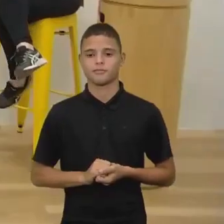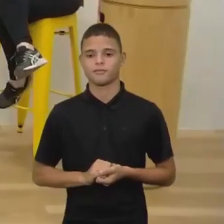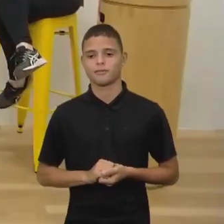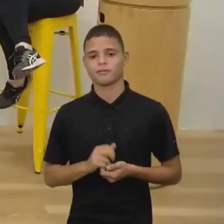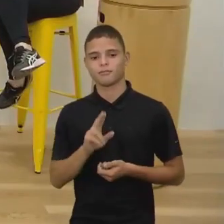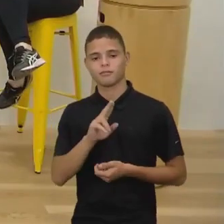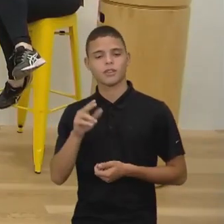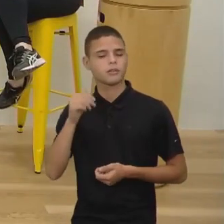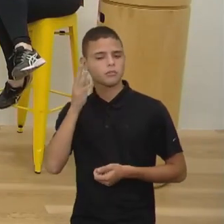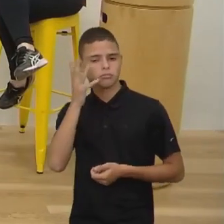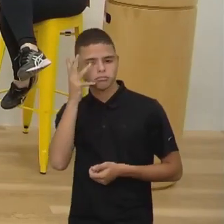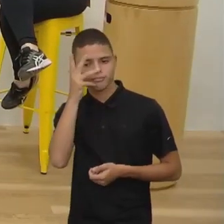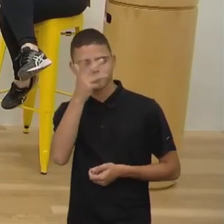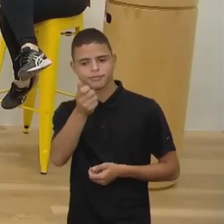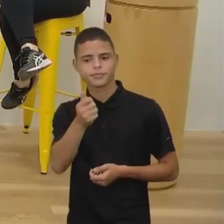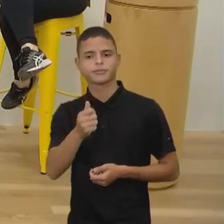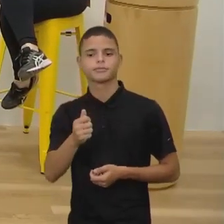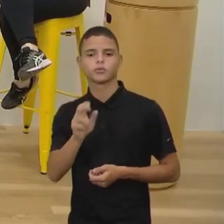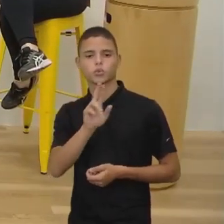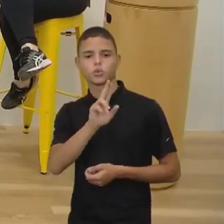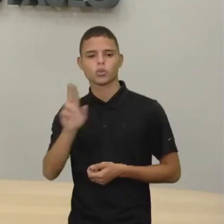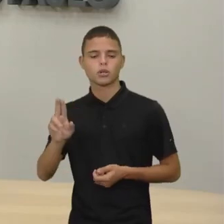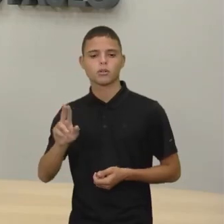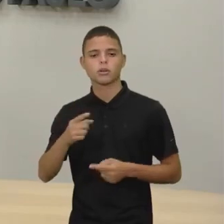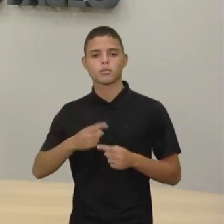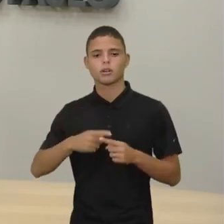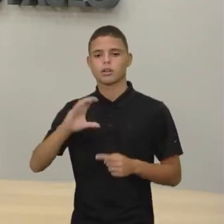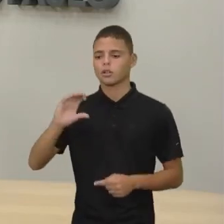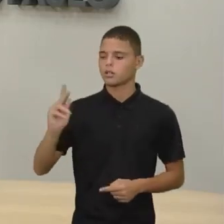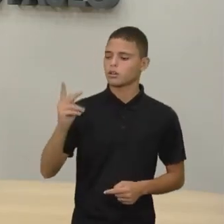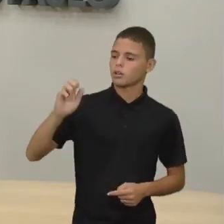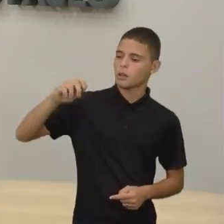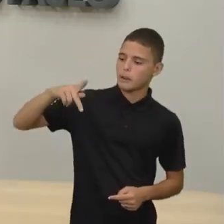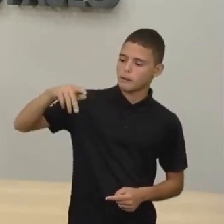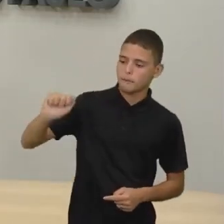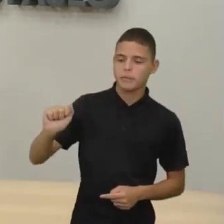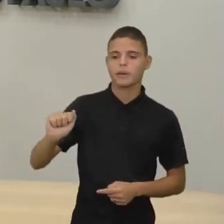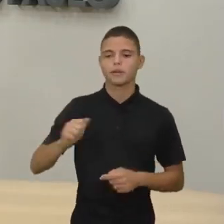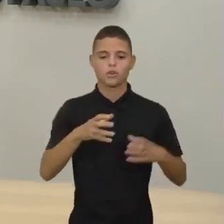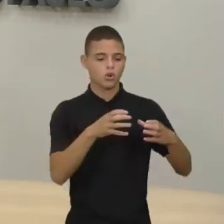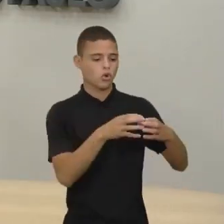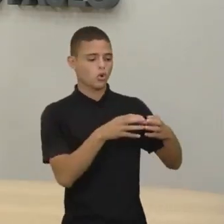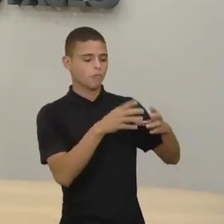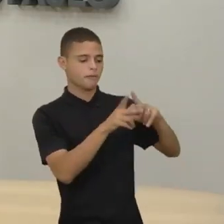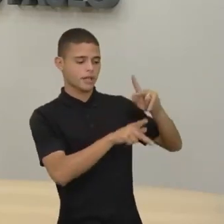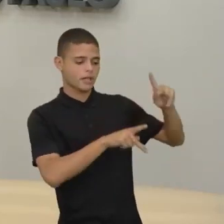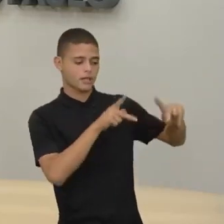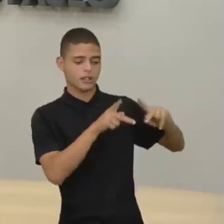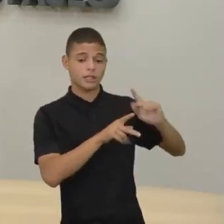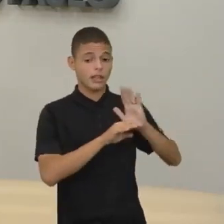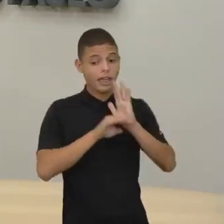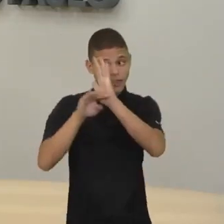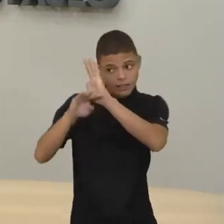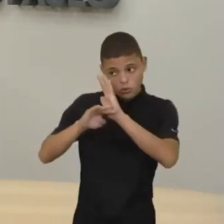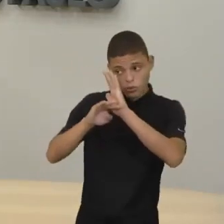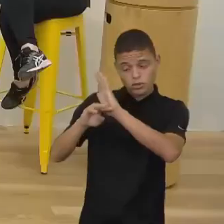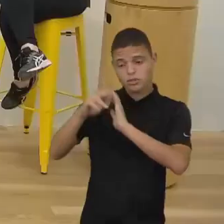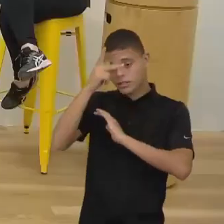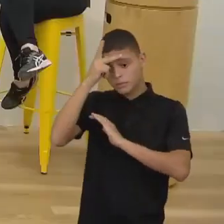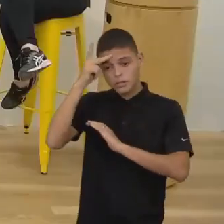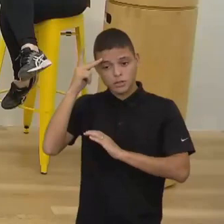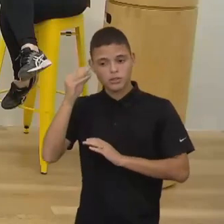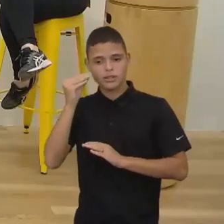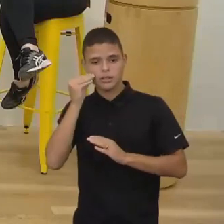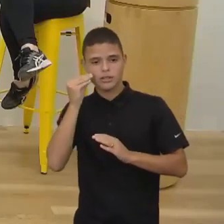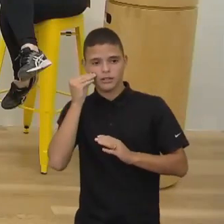Norgay. ficou bonito esse nome. É, porque o Sherpa é a população que vive lá e dá apoio para os alpinistas que vêm de outras regiões,